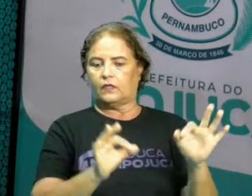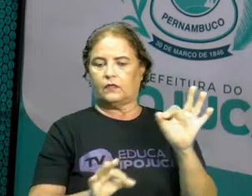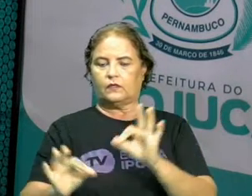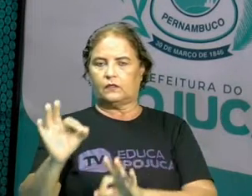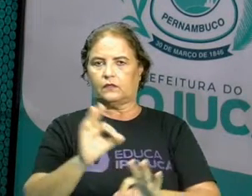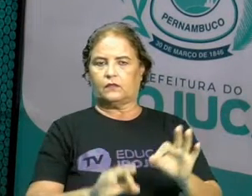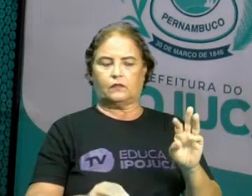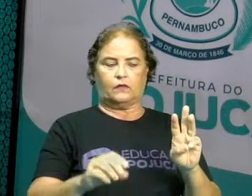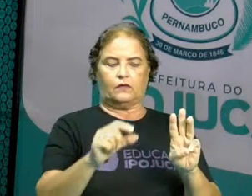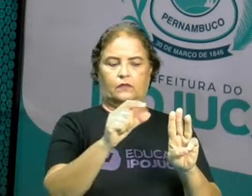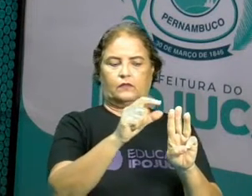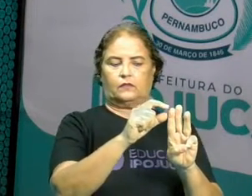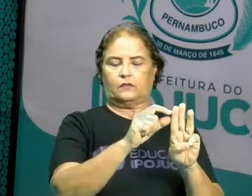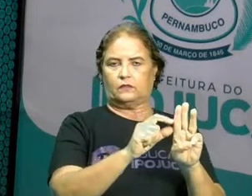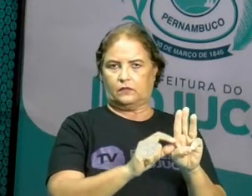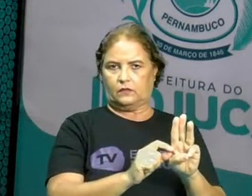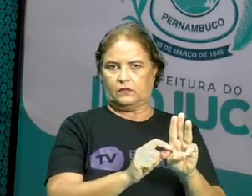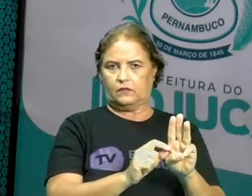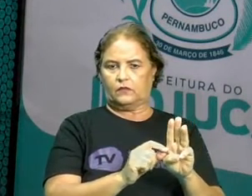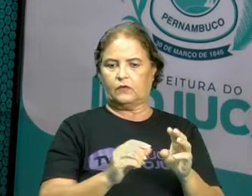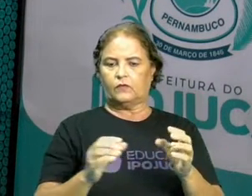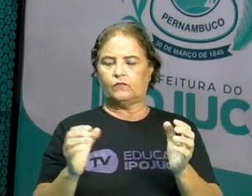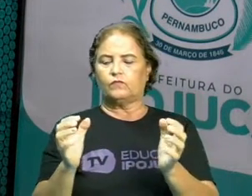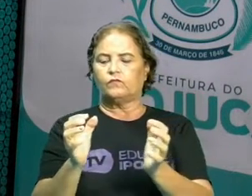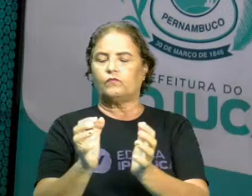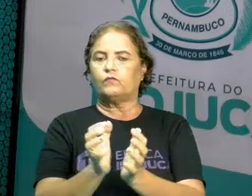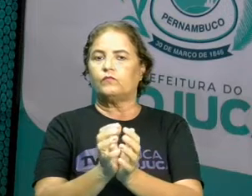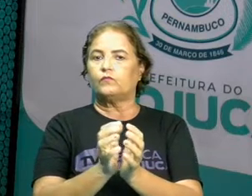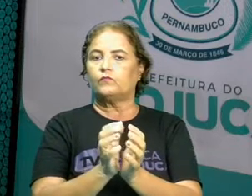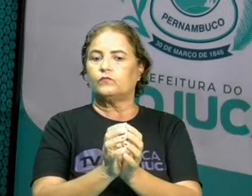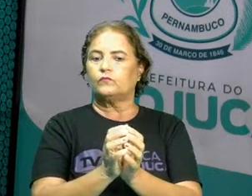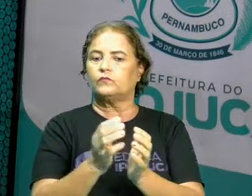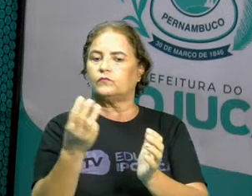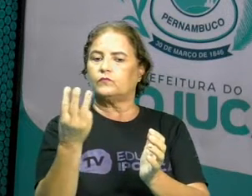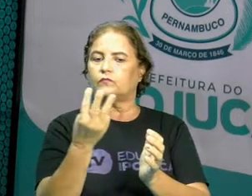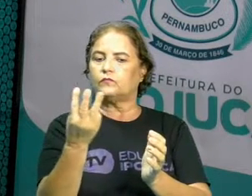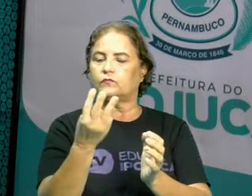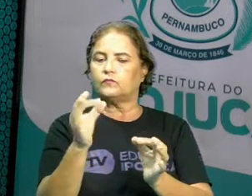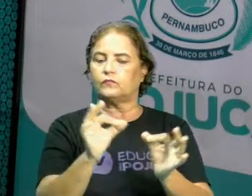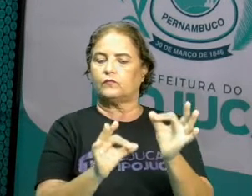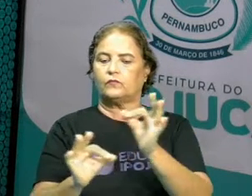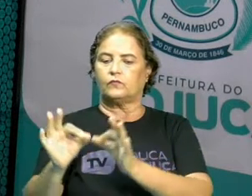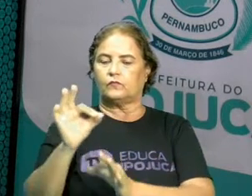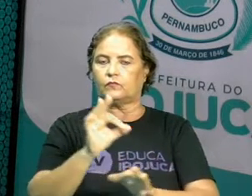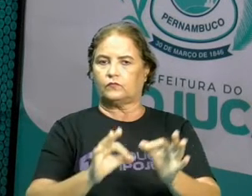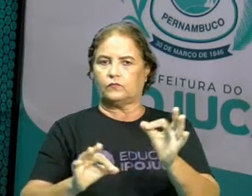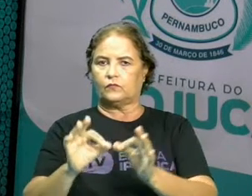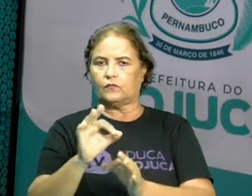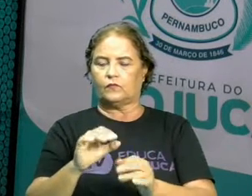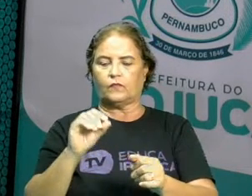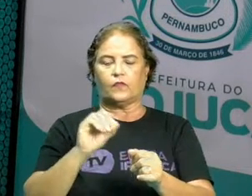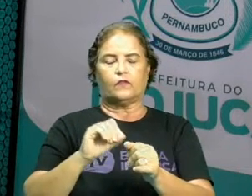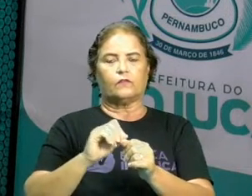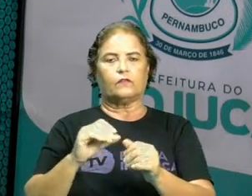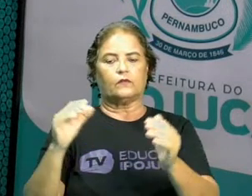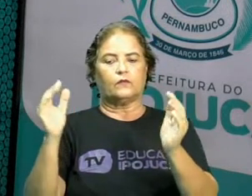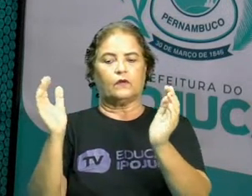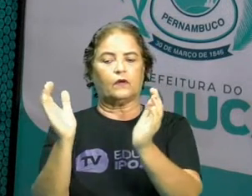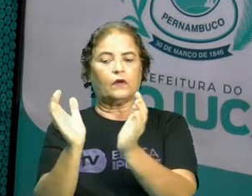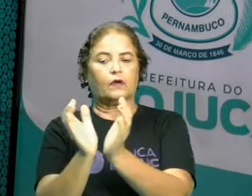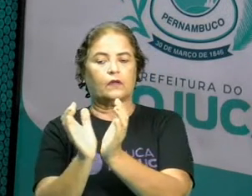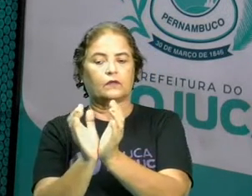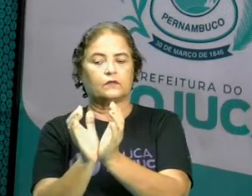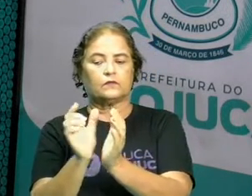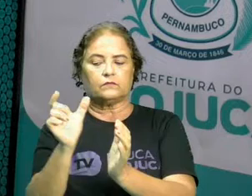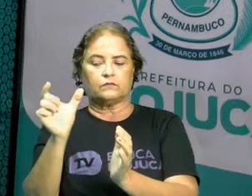conjunto de três algarismos, dessas três ordens, elas formam uma classe. Sim, a